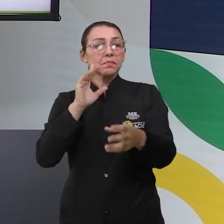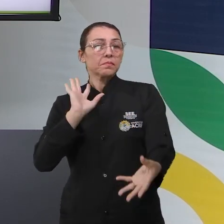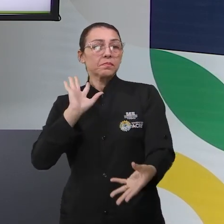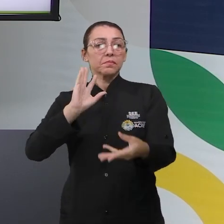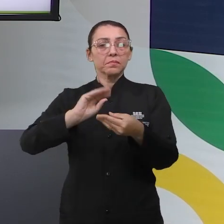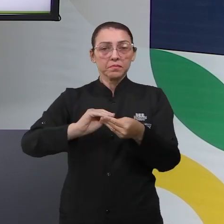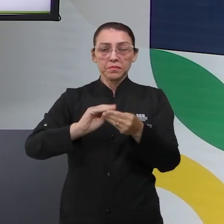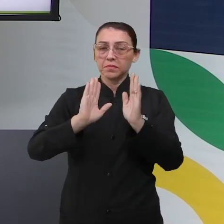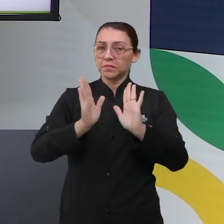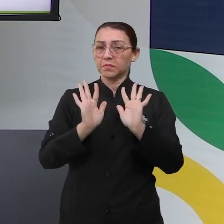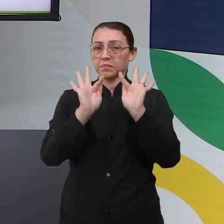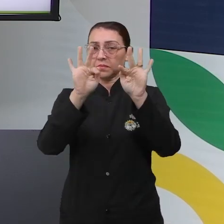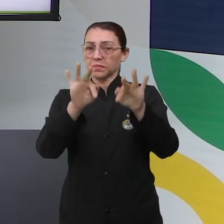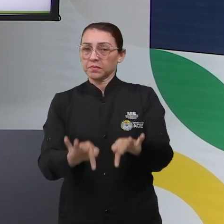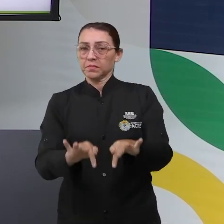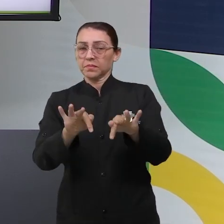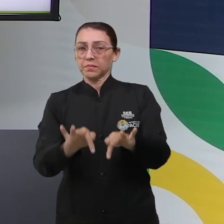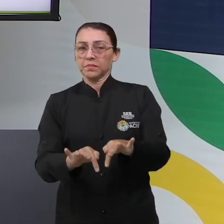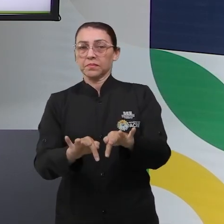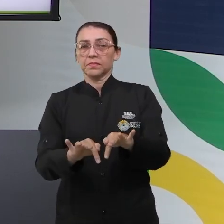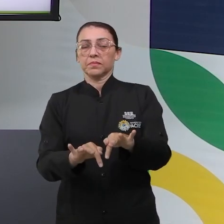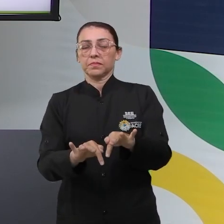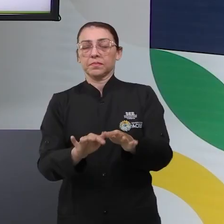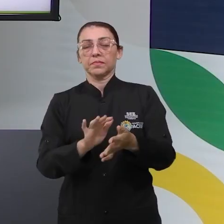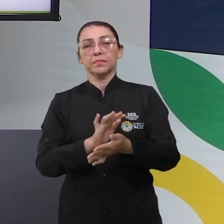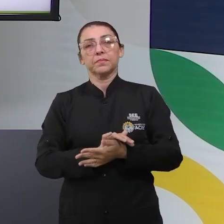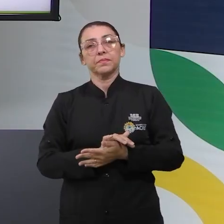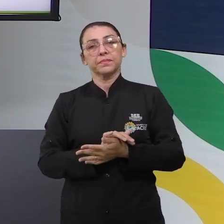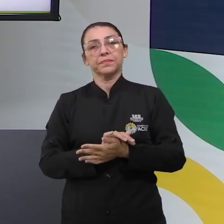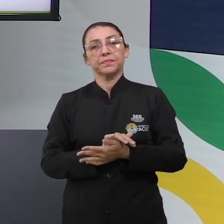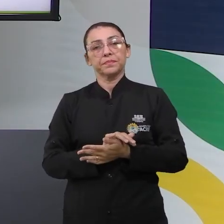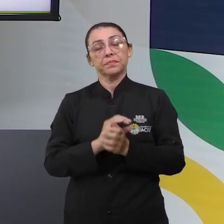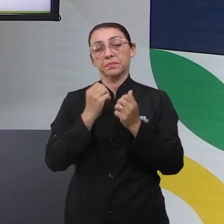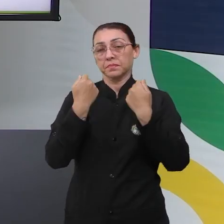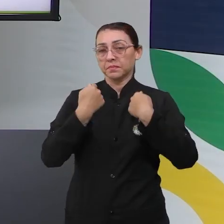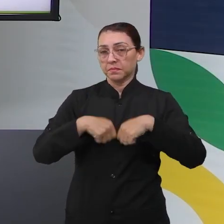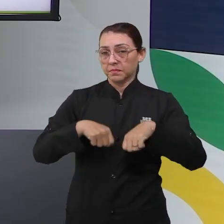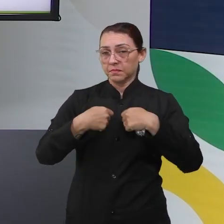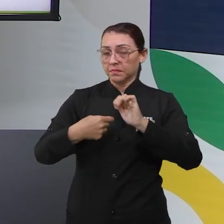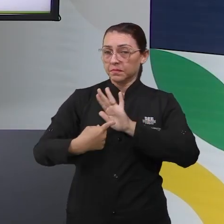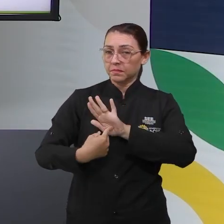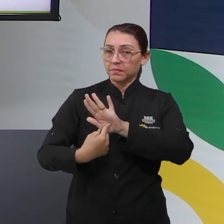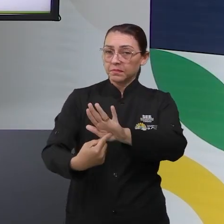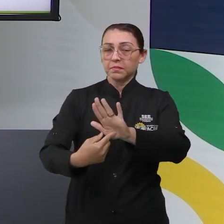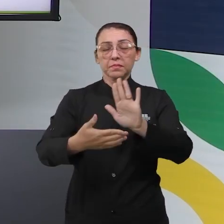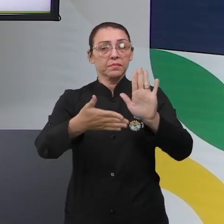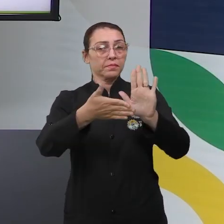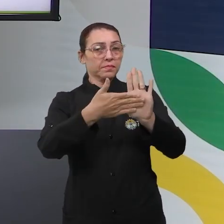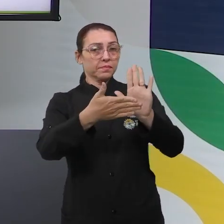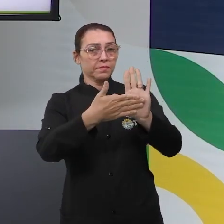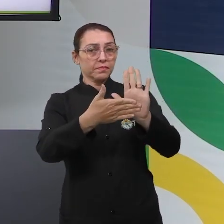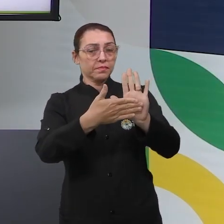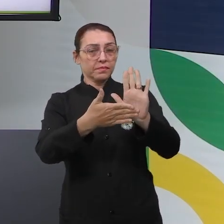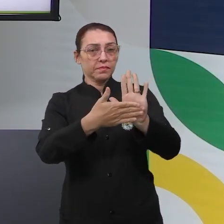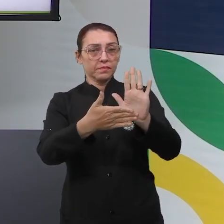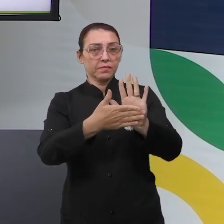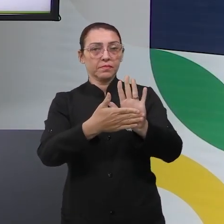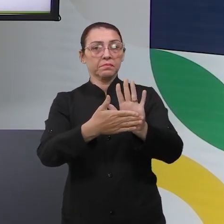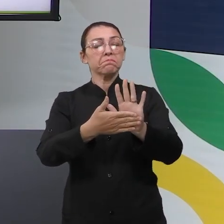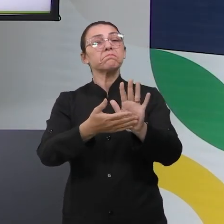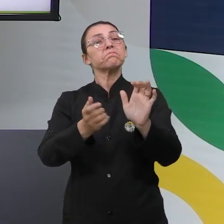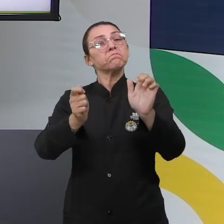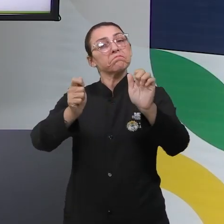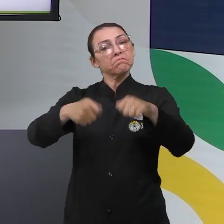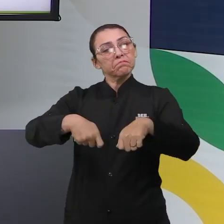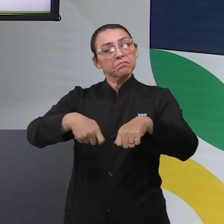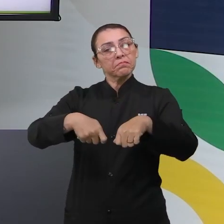conclusão, o próprio nome já diz, você vai concluir. E aí você precisa apresentar uma proposta que seja